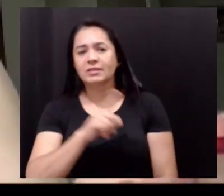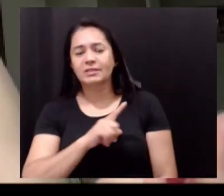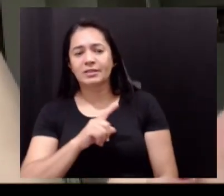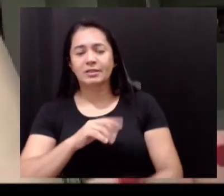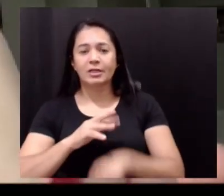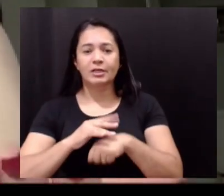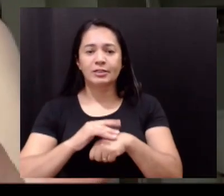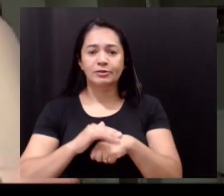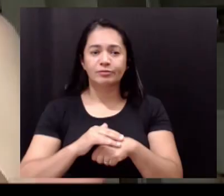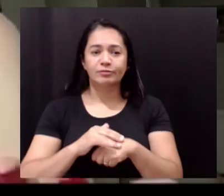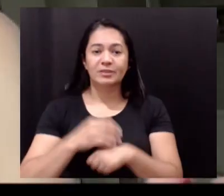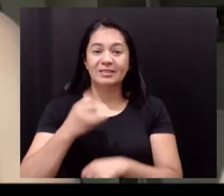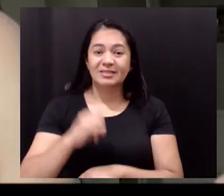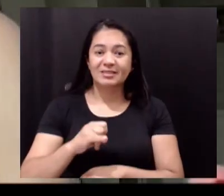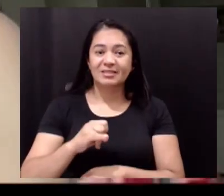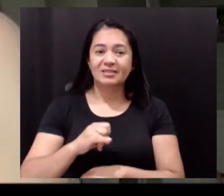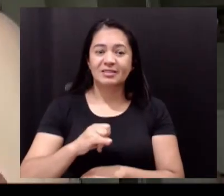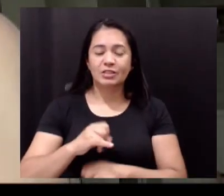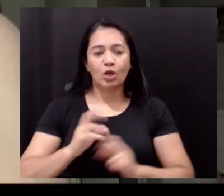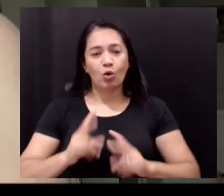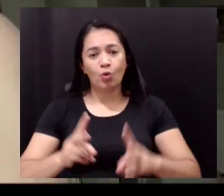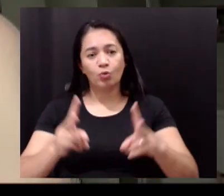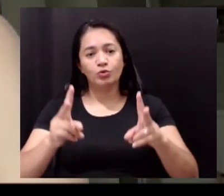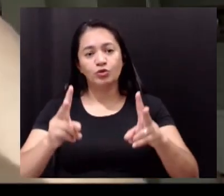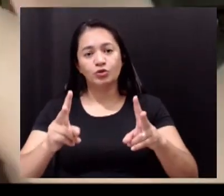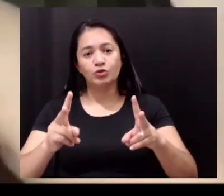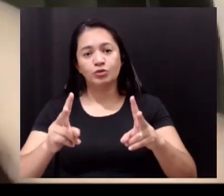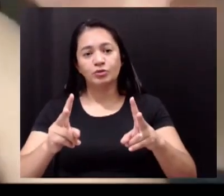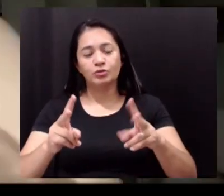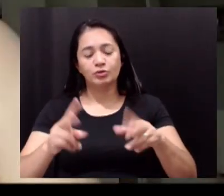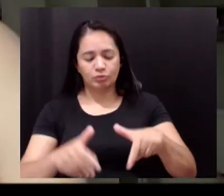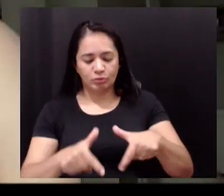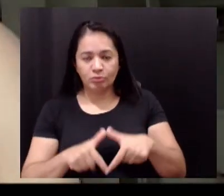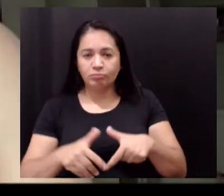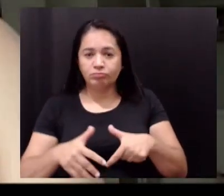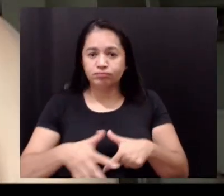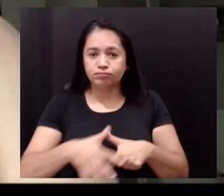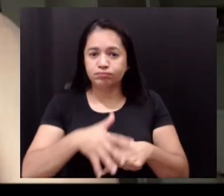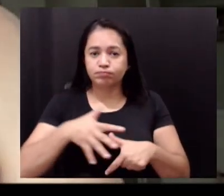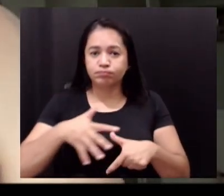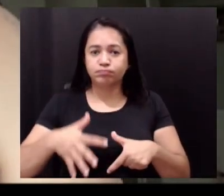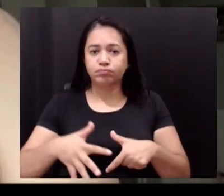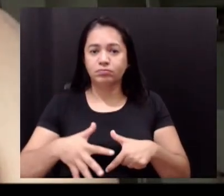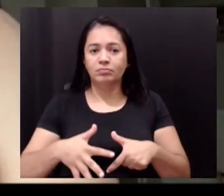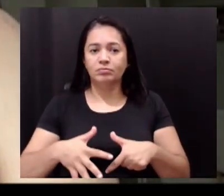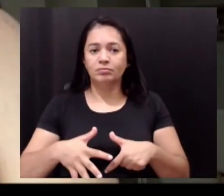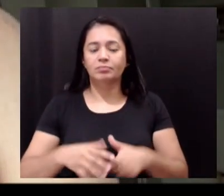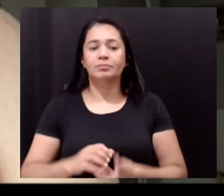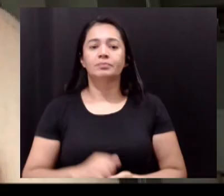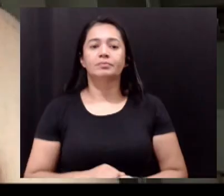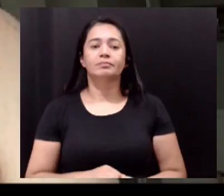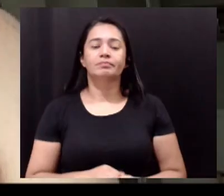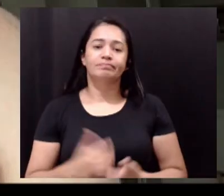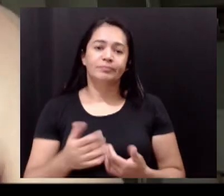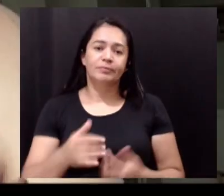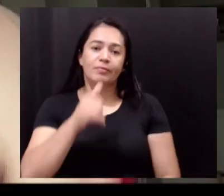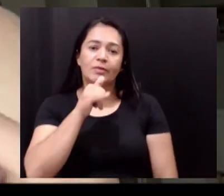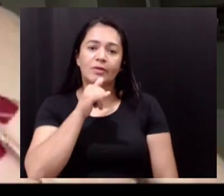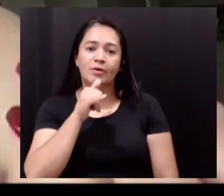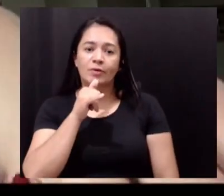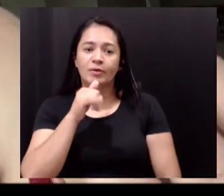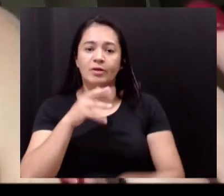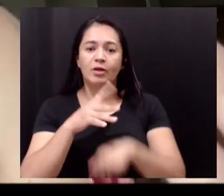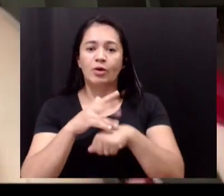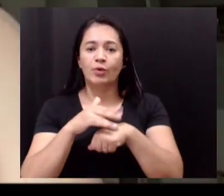se estende ou não para a parede pélvica ao redor ou até mesmo para linfonodos. Então, por exemplo, doenças iniciais